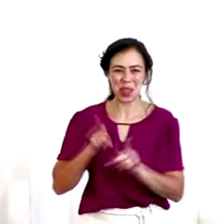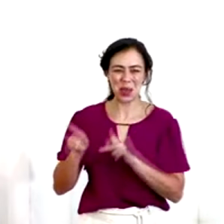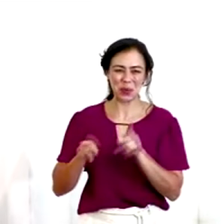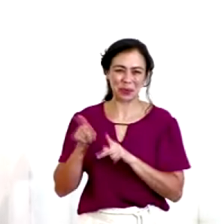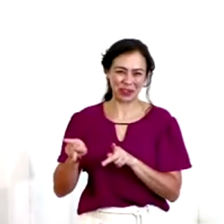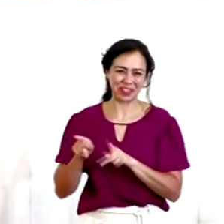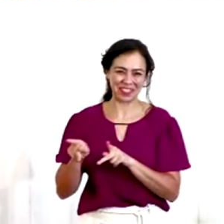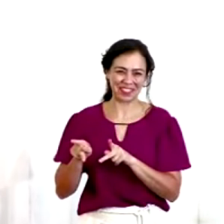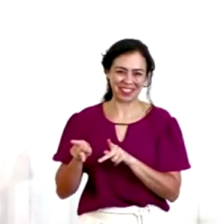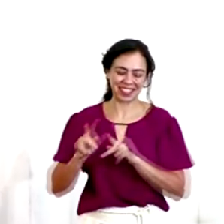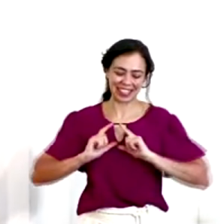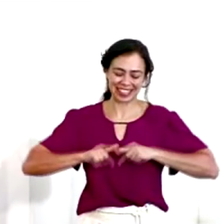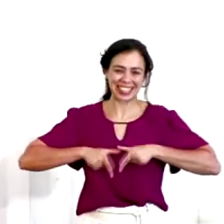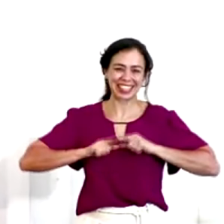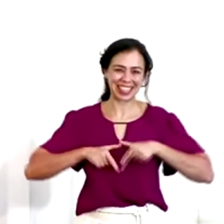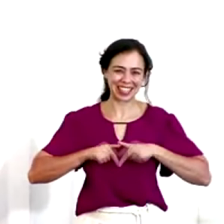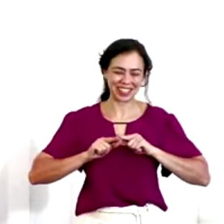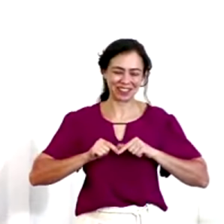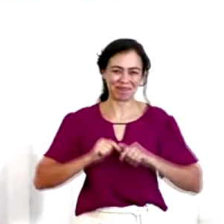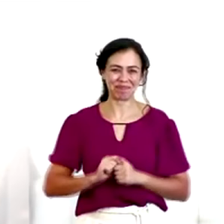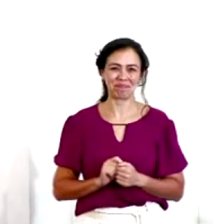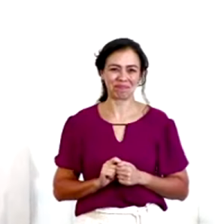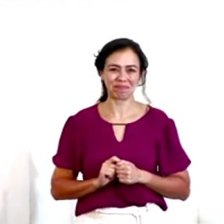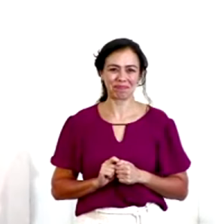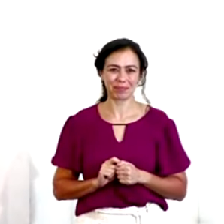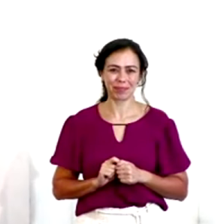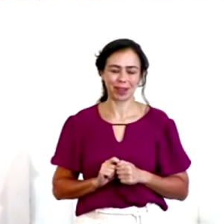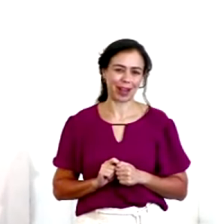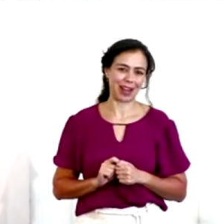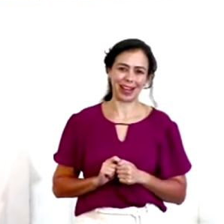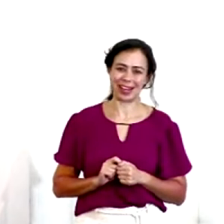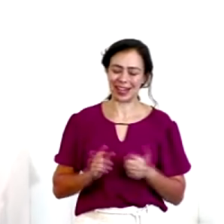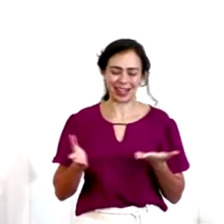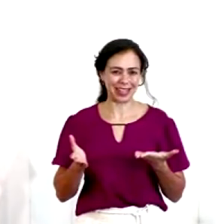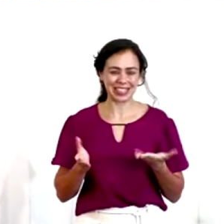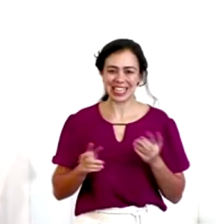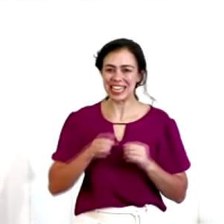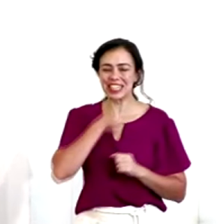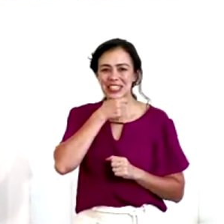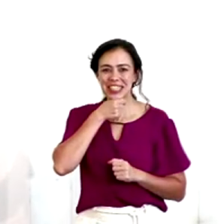novo. Planos novos, sonhos novos.